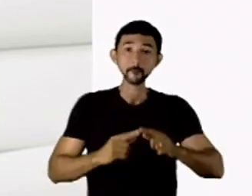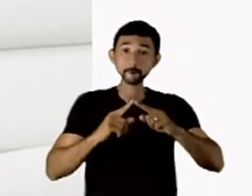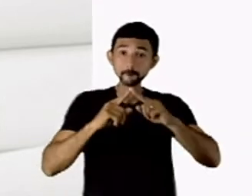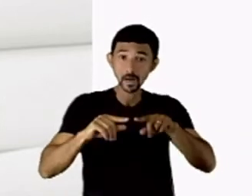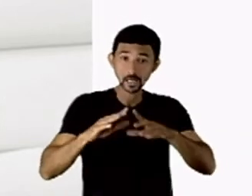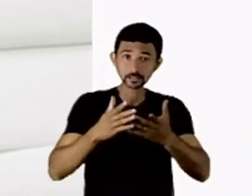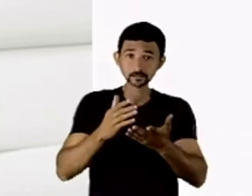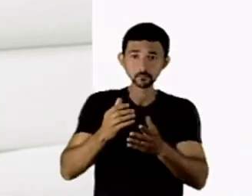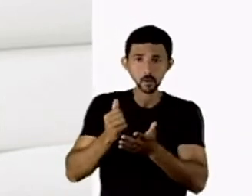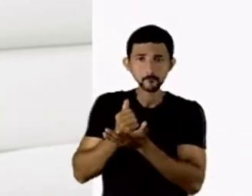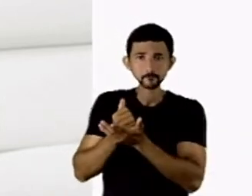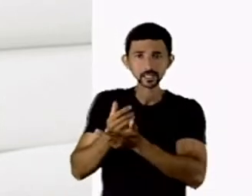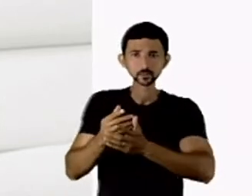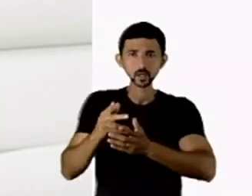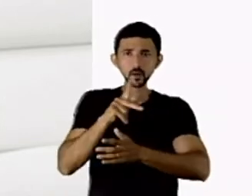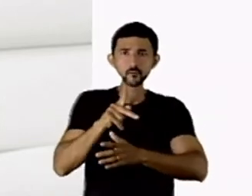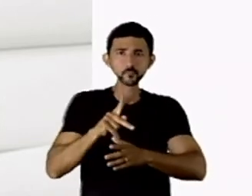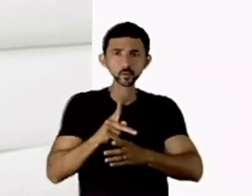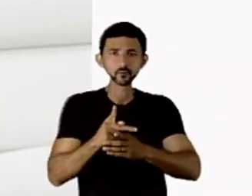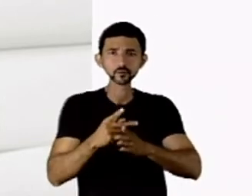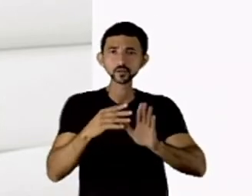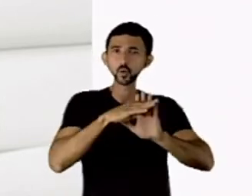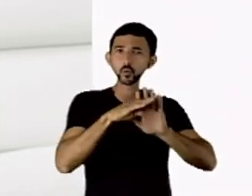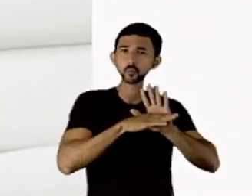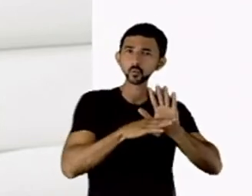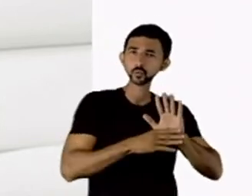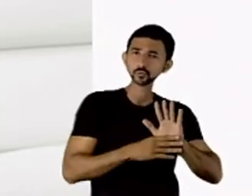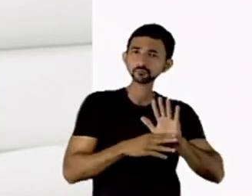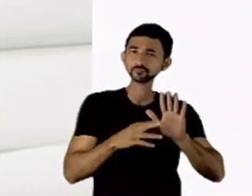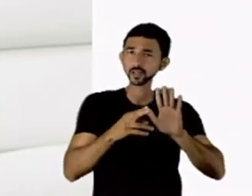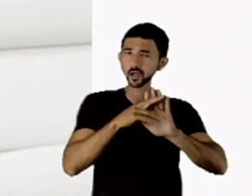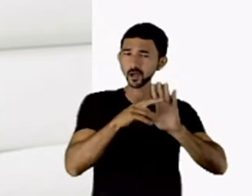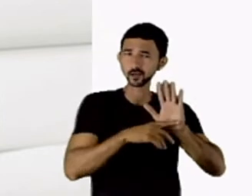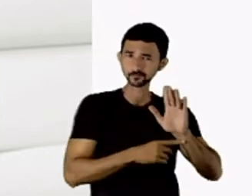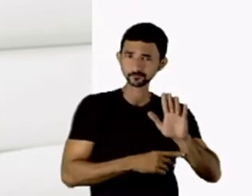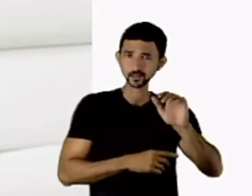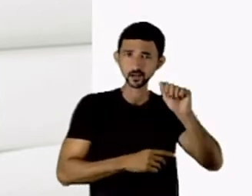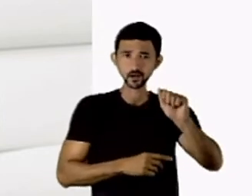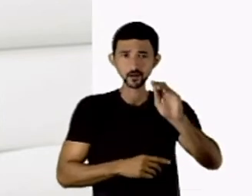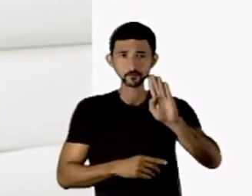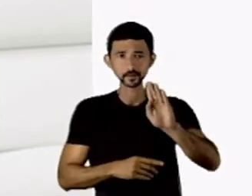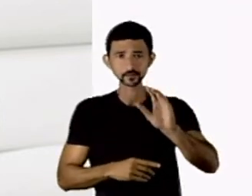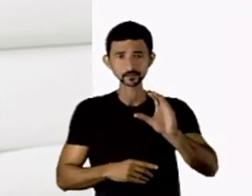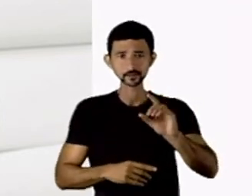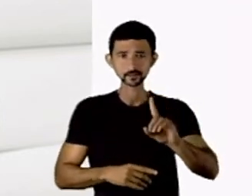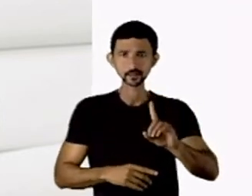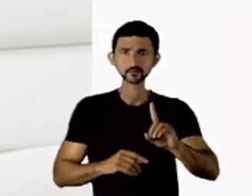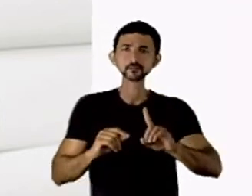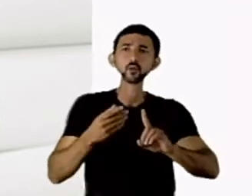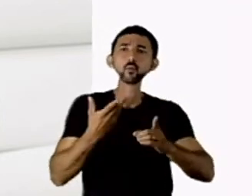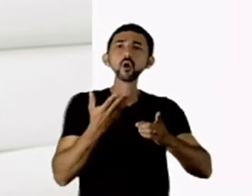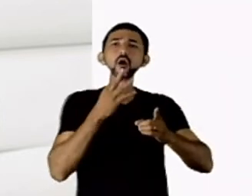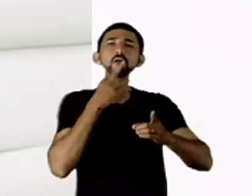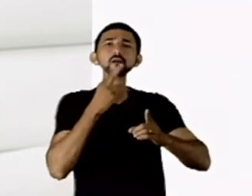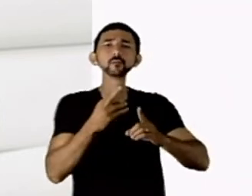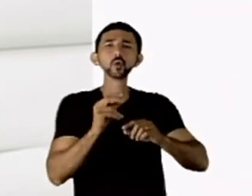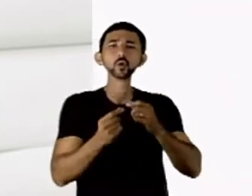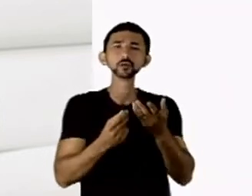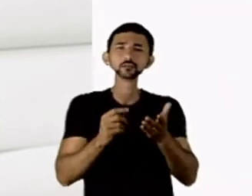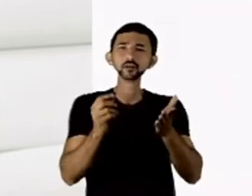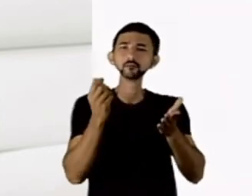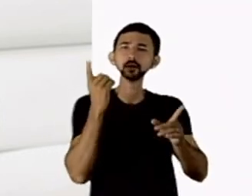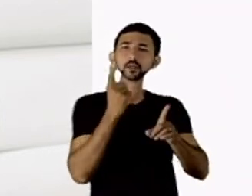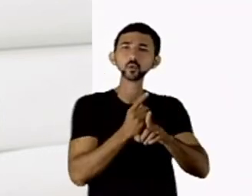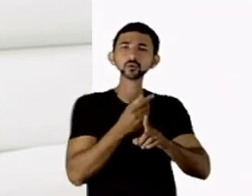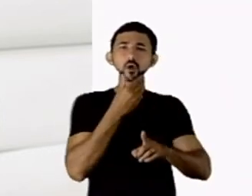para ajudar, o professor ainda deu 3 alternativas. Olha, quais foram os resultados encontrados